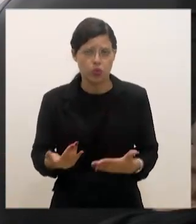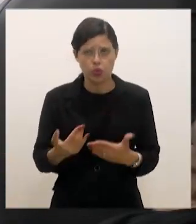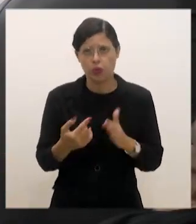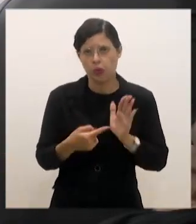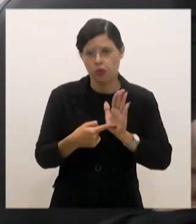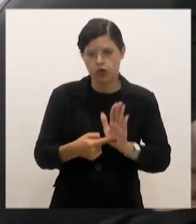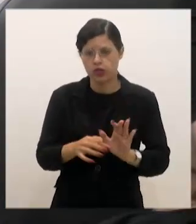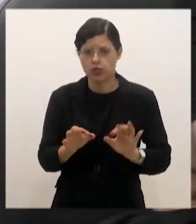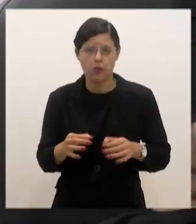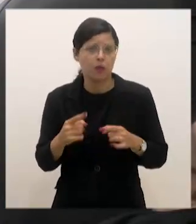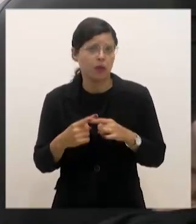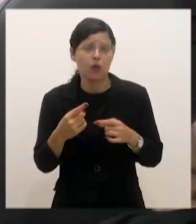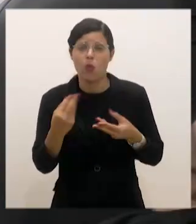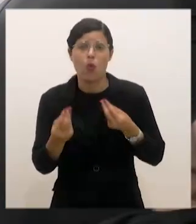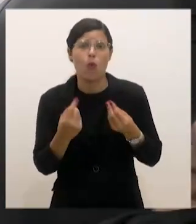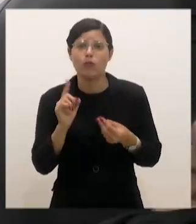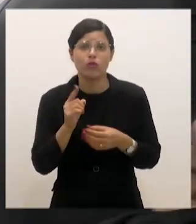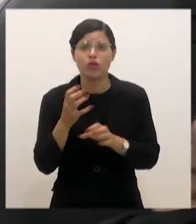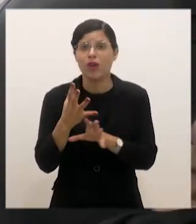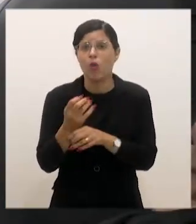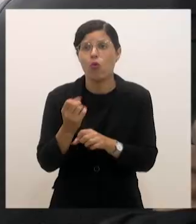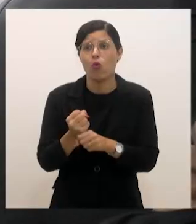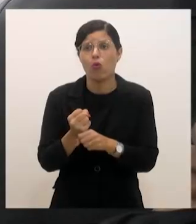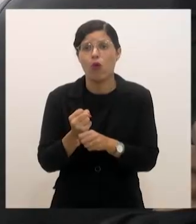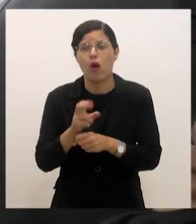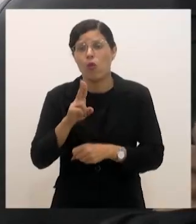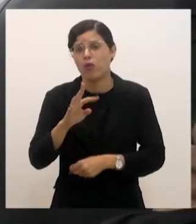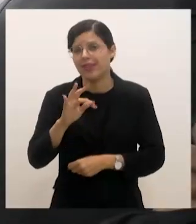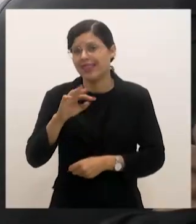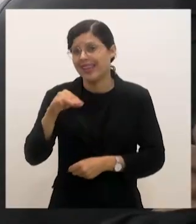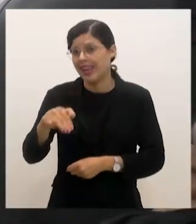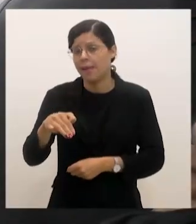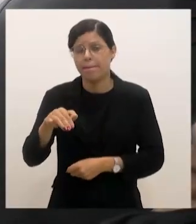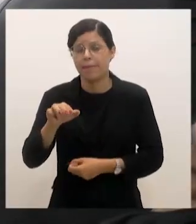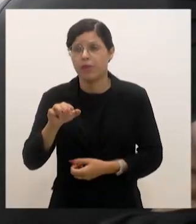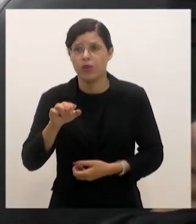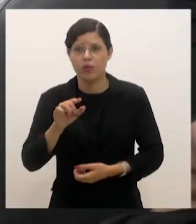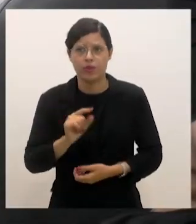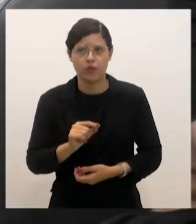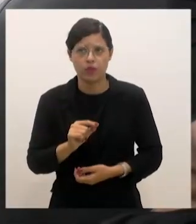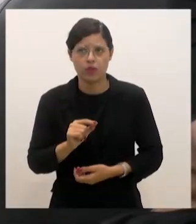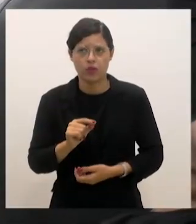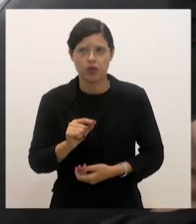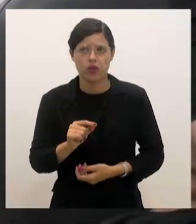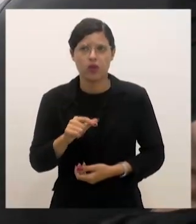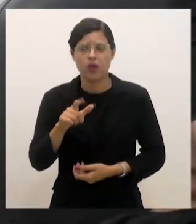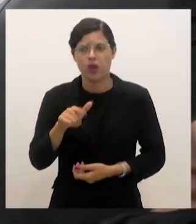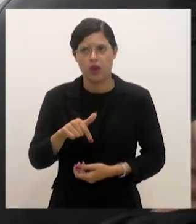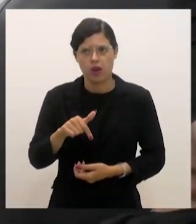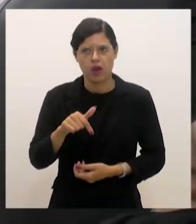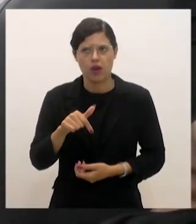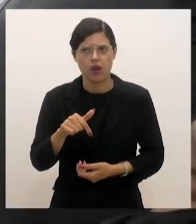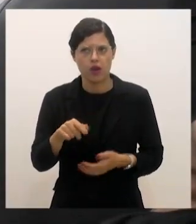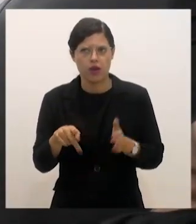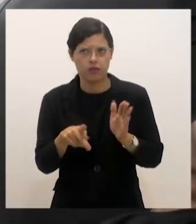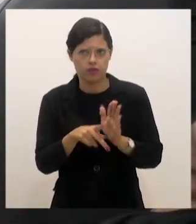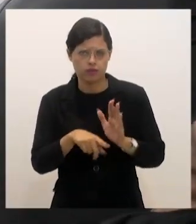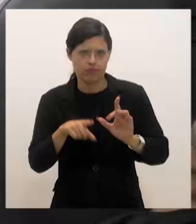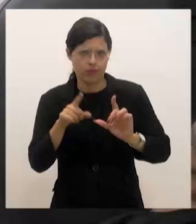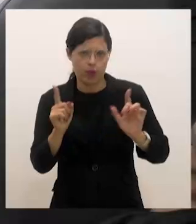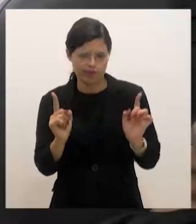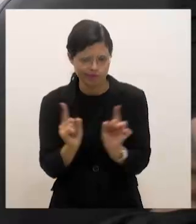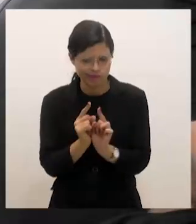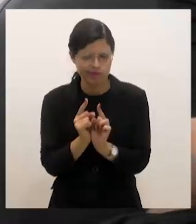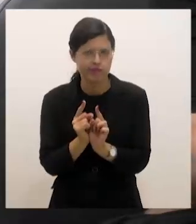não? O TM, deputado Mink, é Universal Transverso de Mercator. É